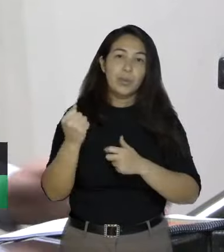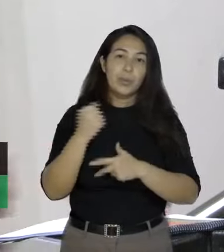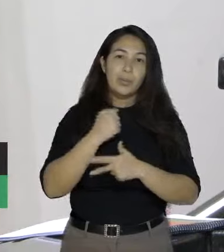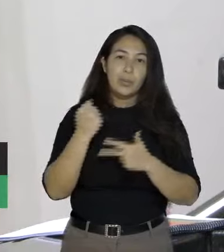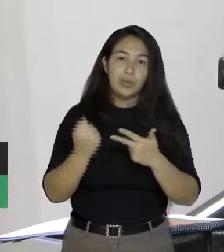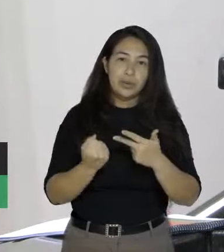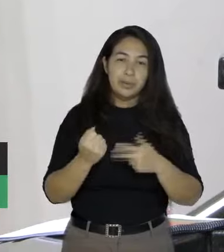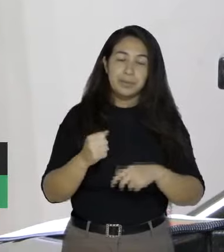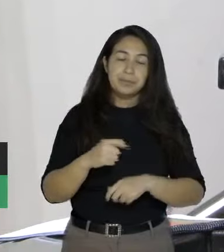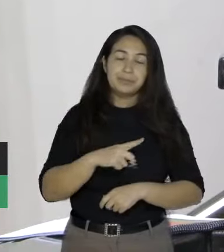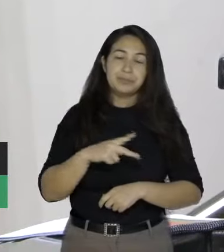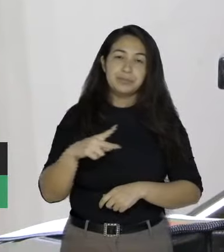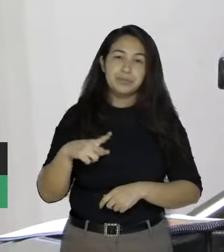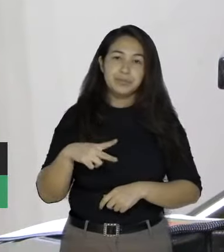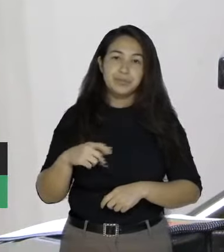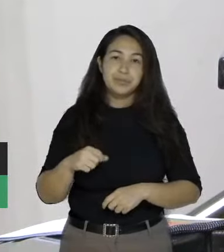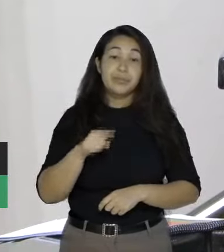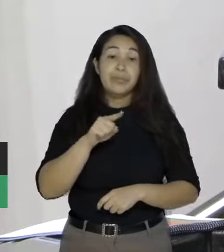Ministério Público